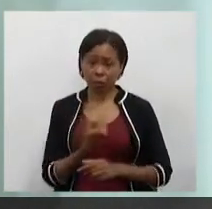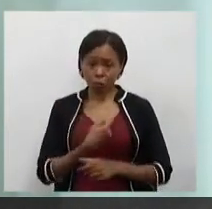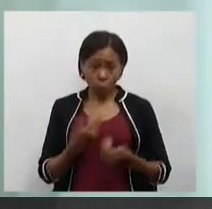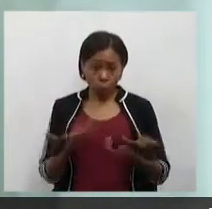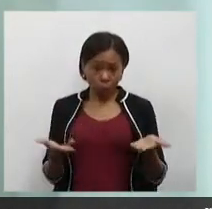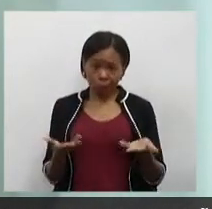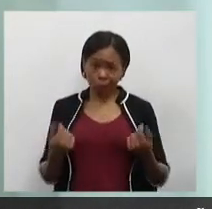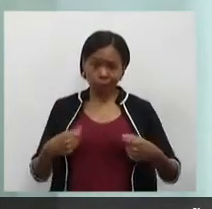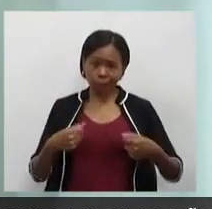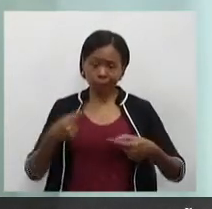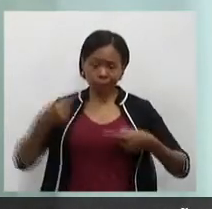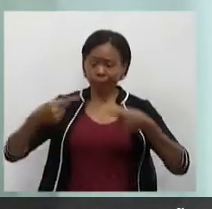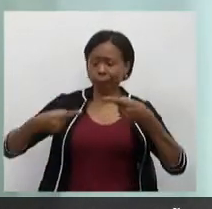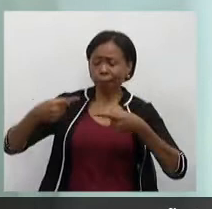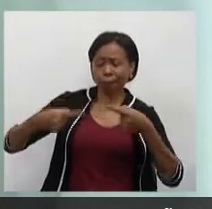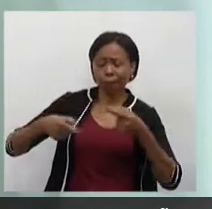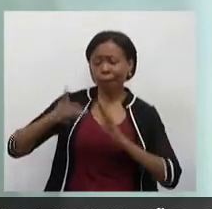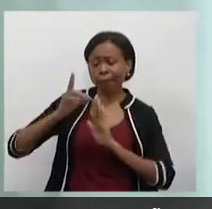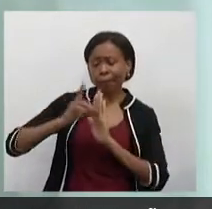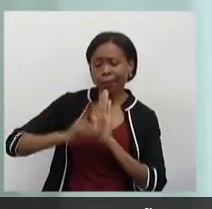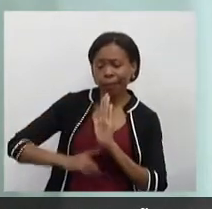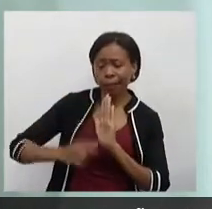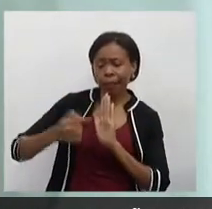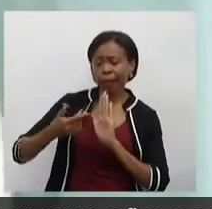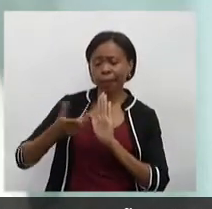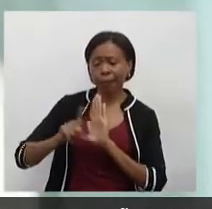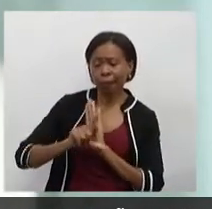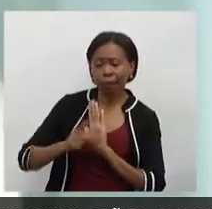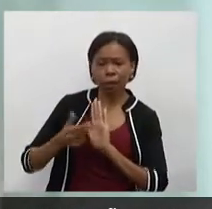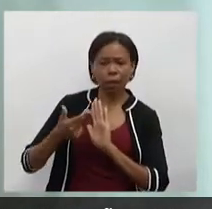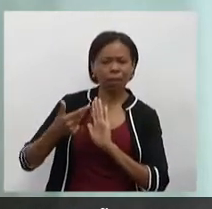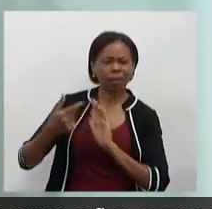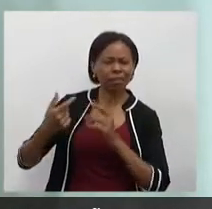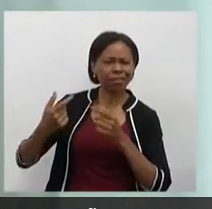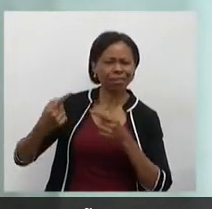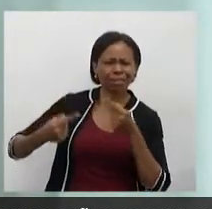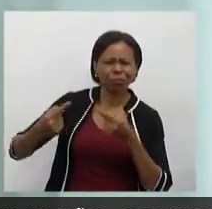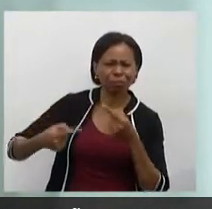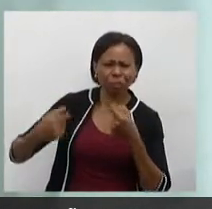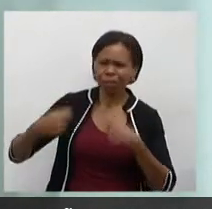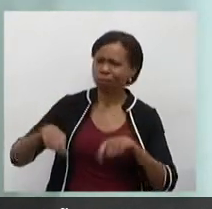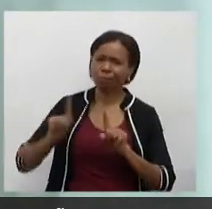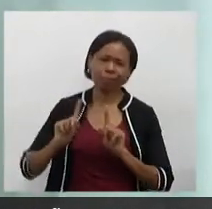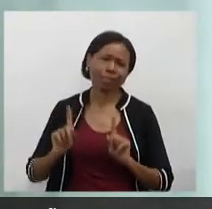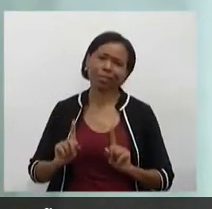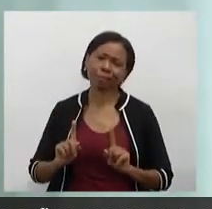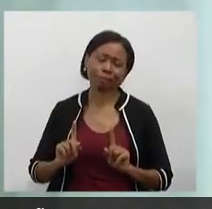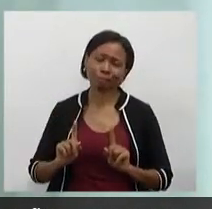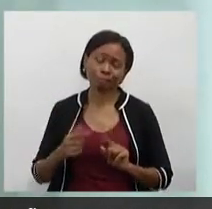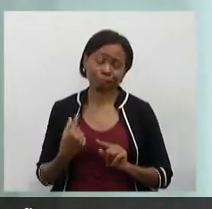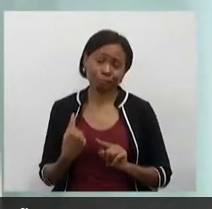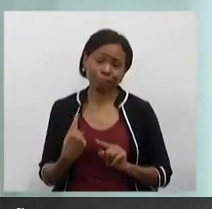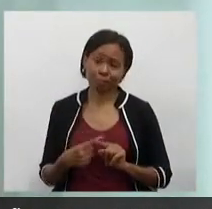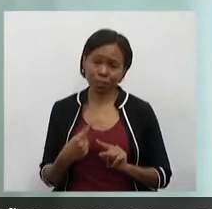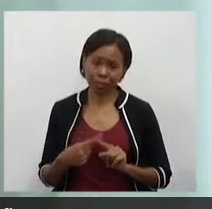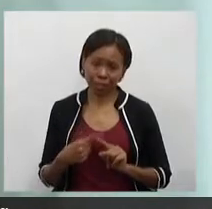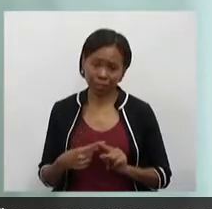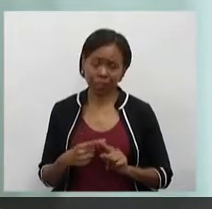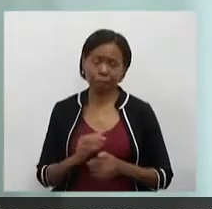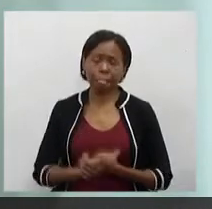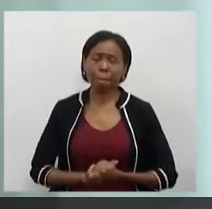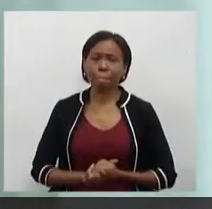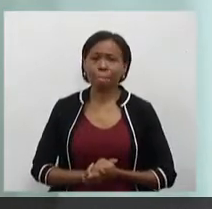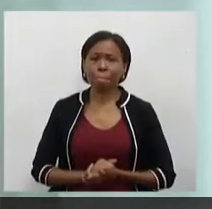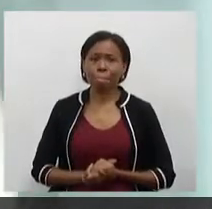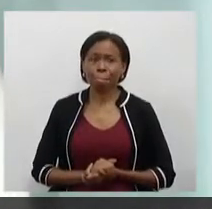hoje, assim como a Janaína mesmo enfrenta isso lá na SES, não é fácil. Por que que eu falo isso? Eu